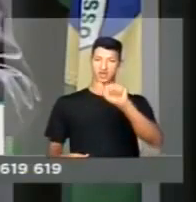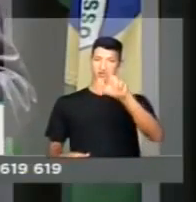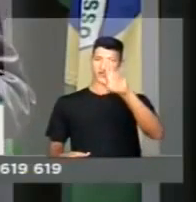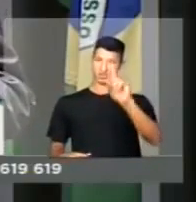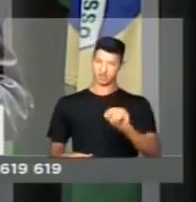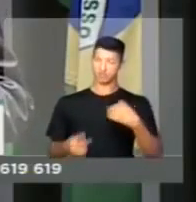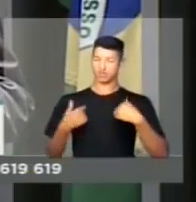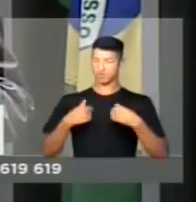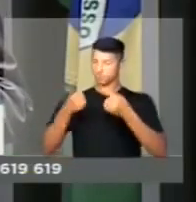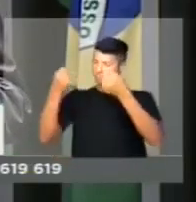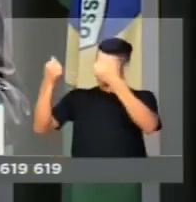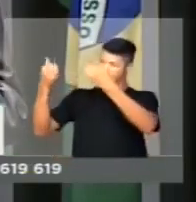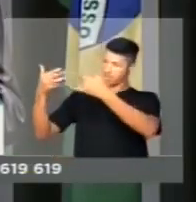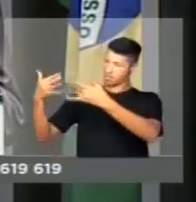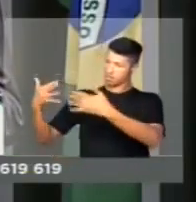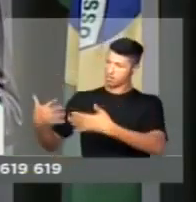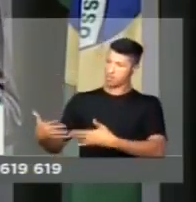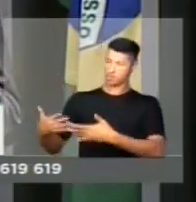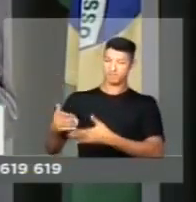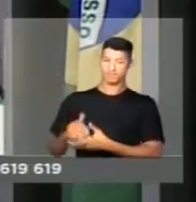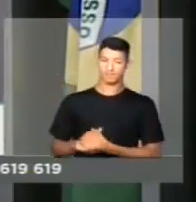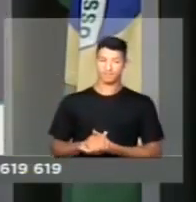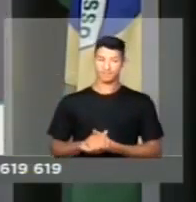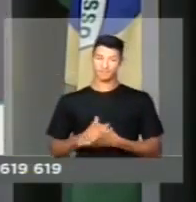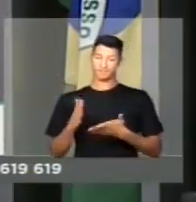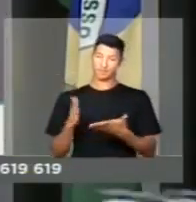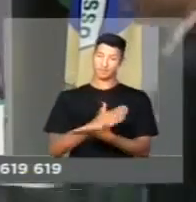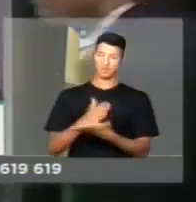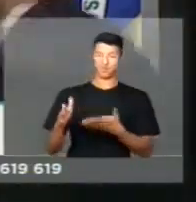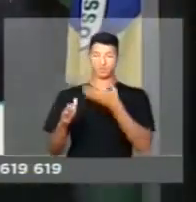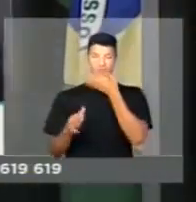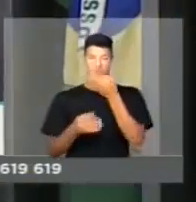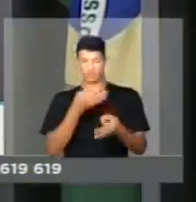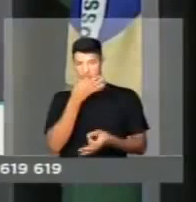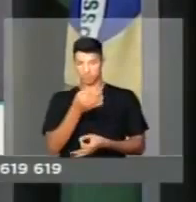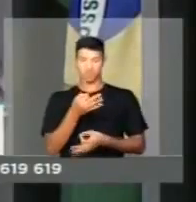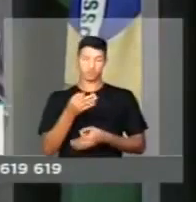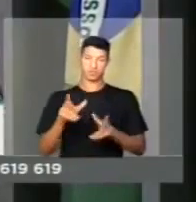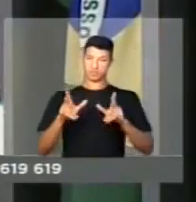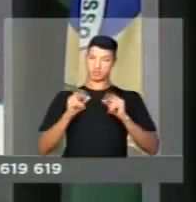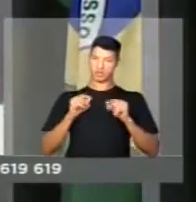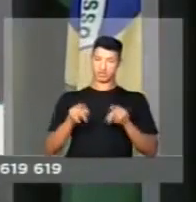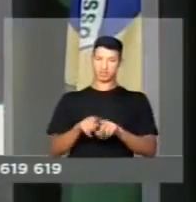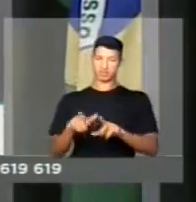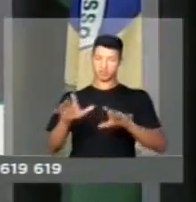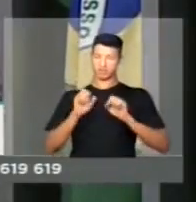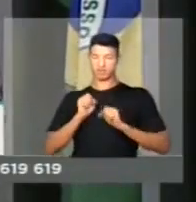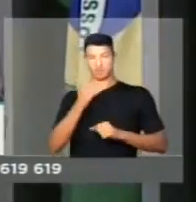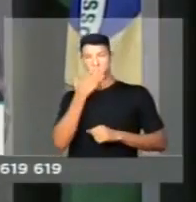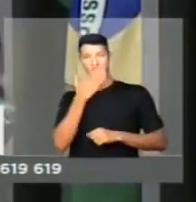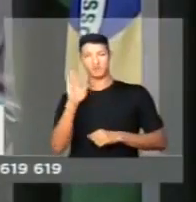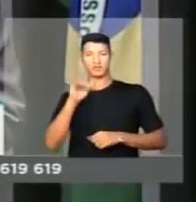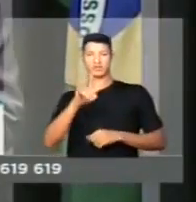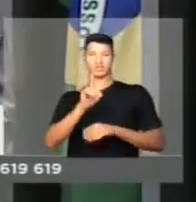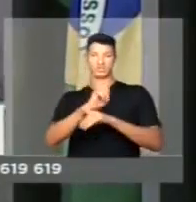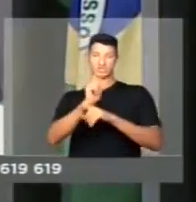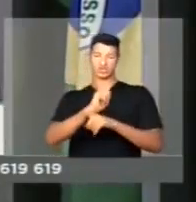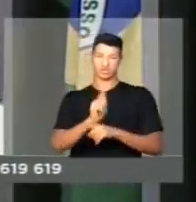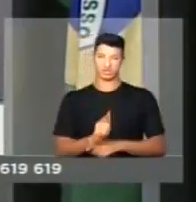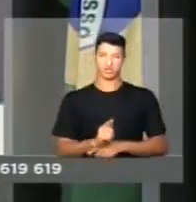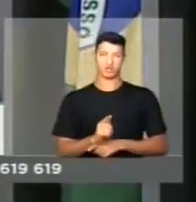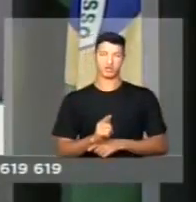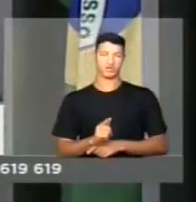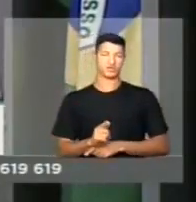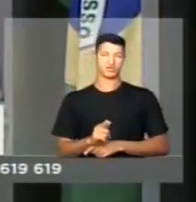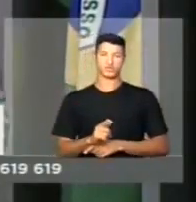e expus a ele algumas sugestões. A meritocracia, a adoção de um modelo de gestão de